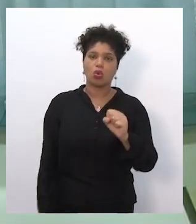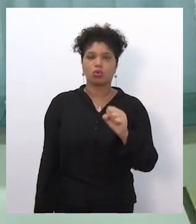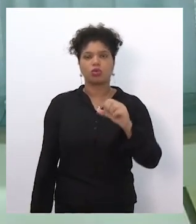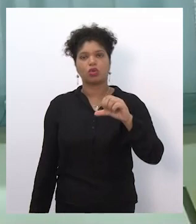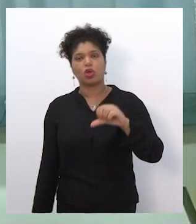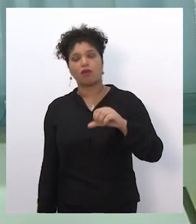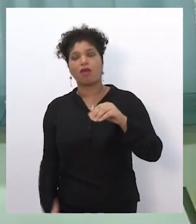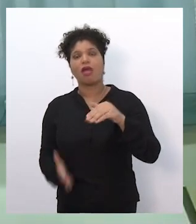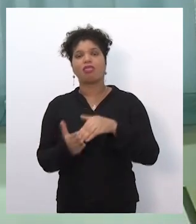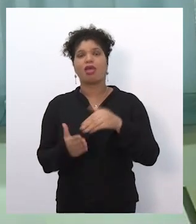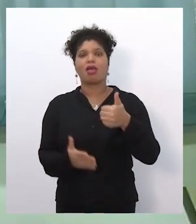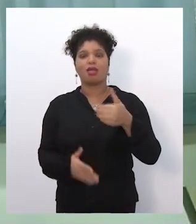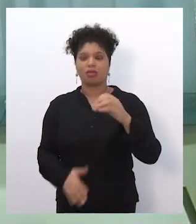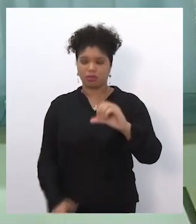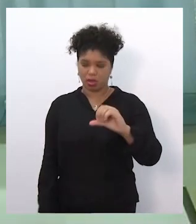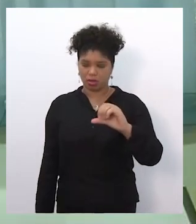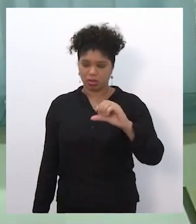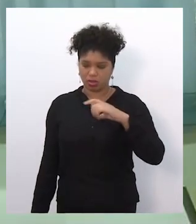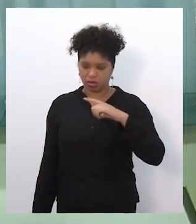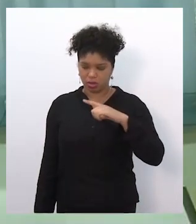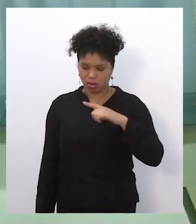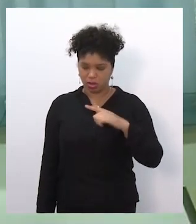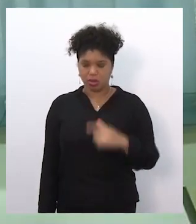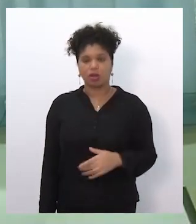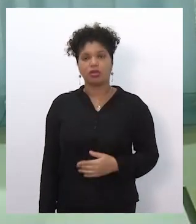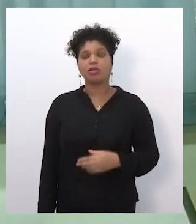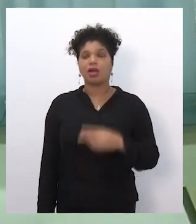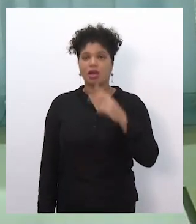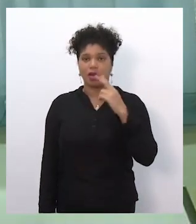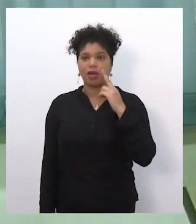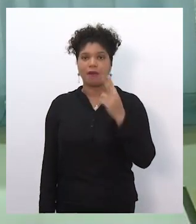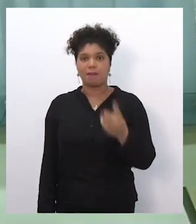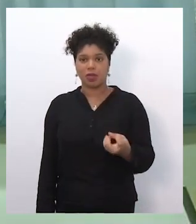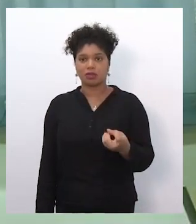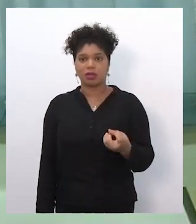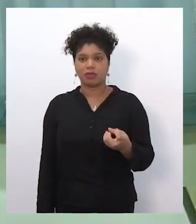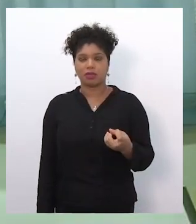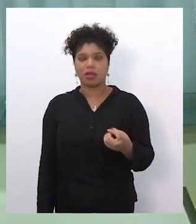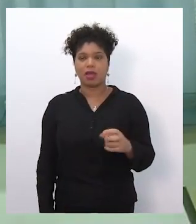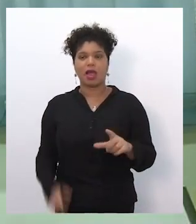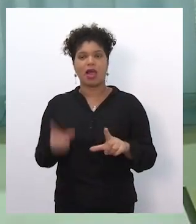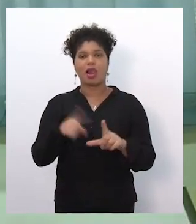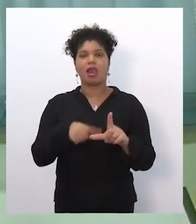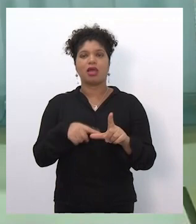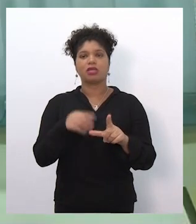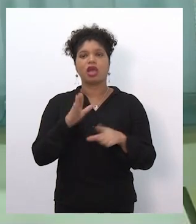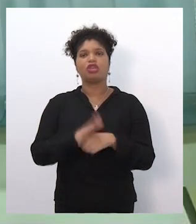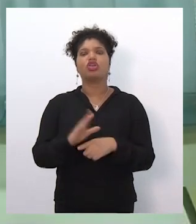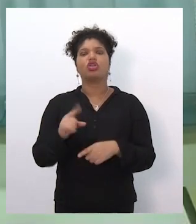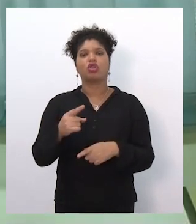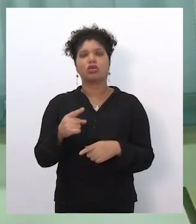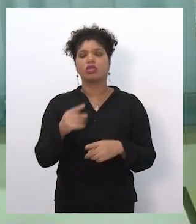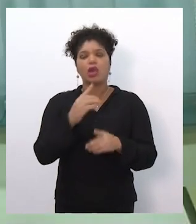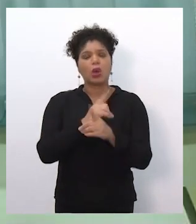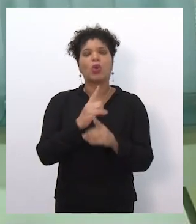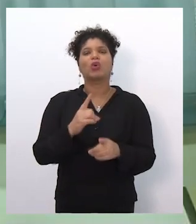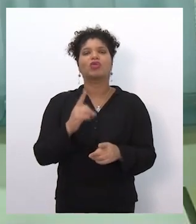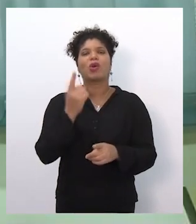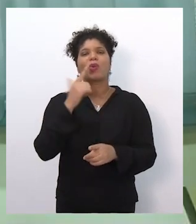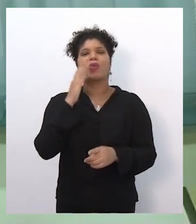geração 10. Então, são essas sopinhas de letras dá uma enorme ajuda para a gente identificar,